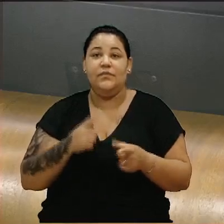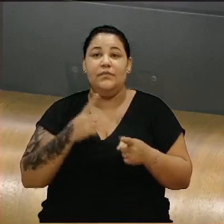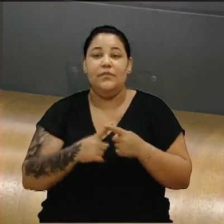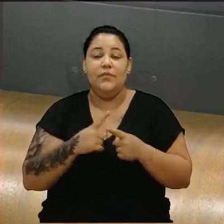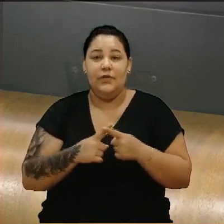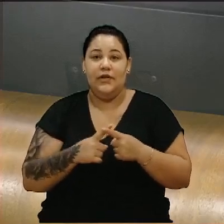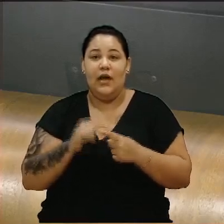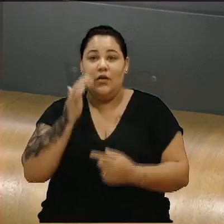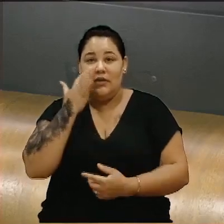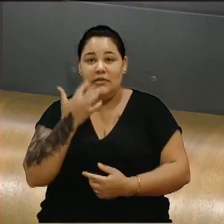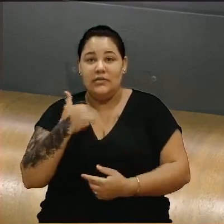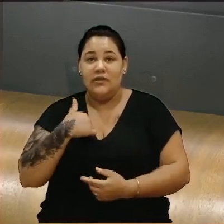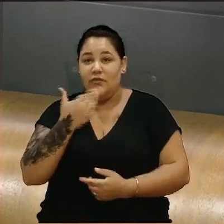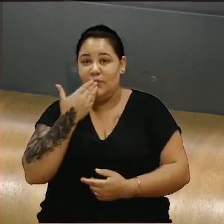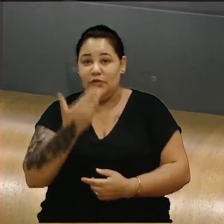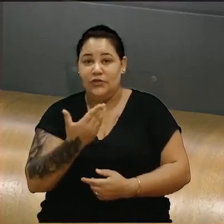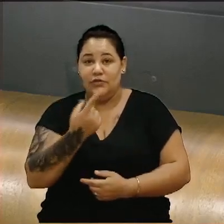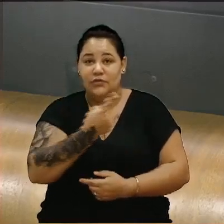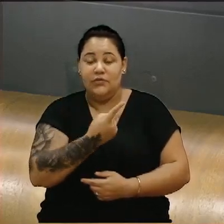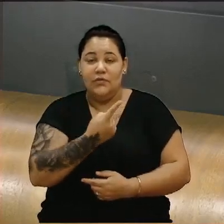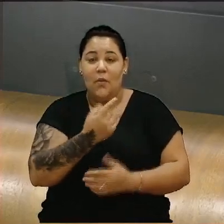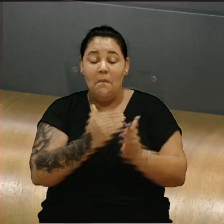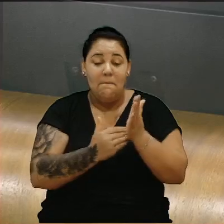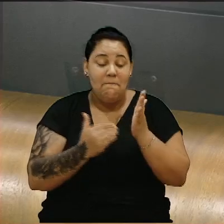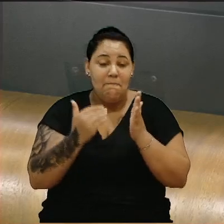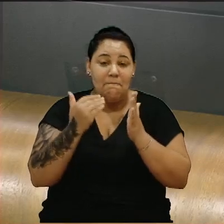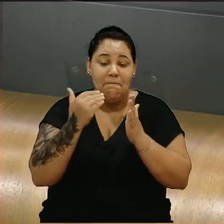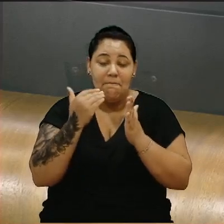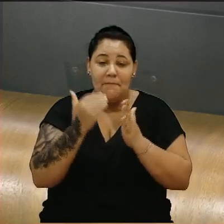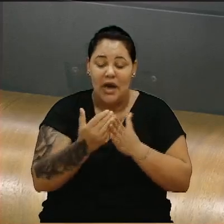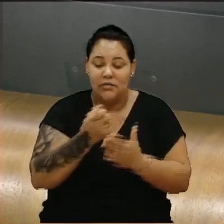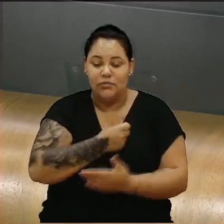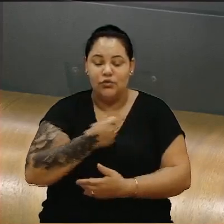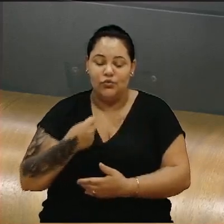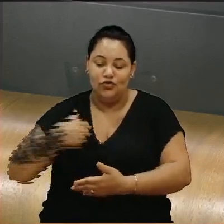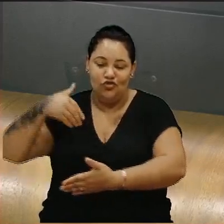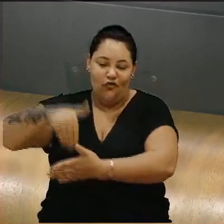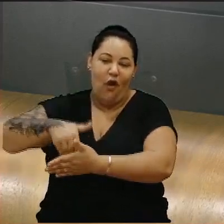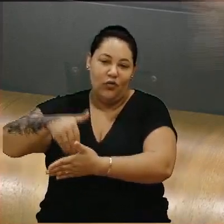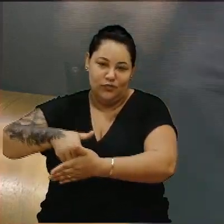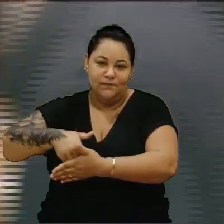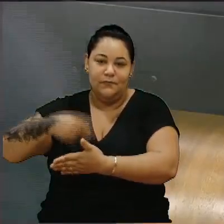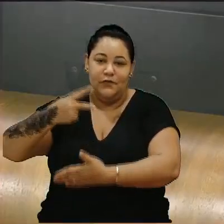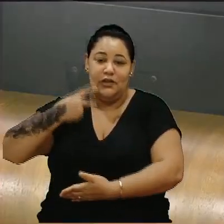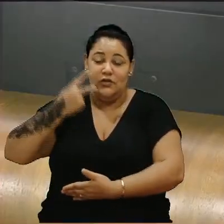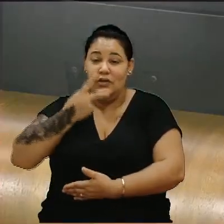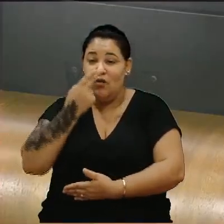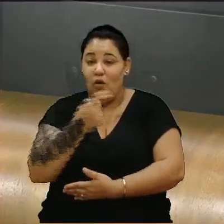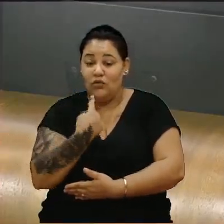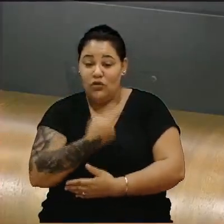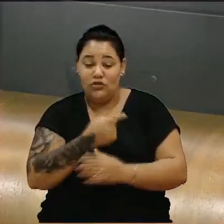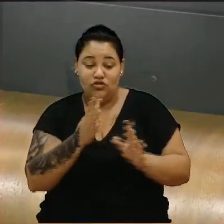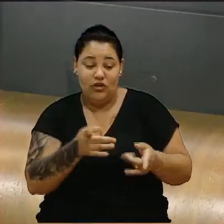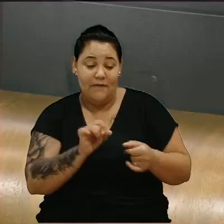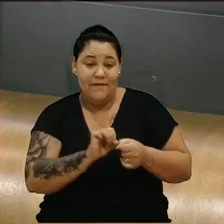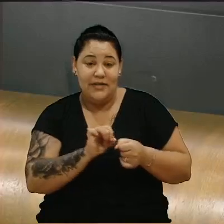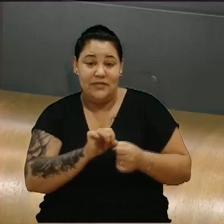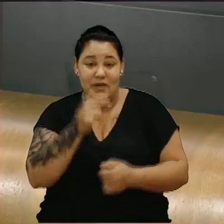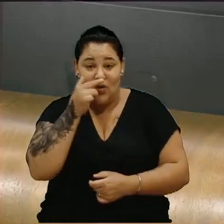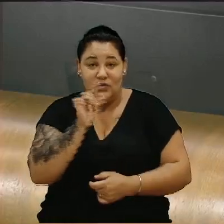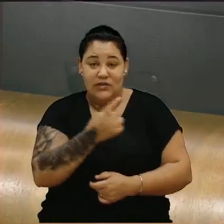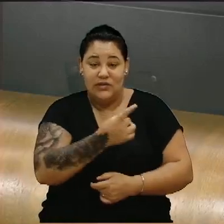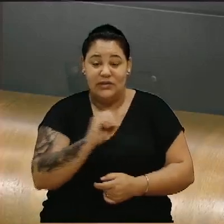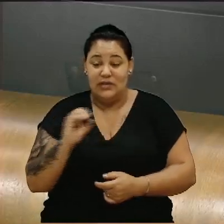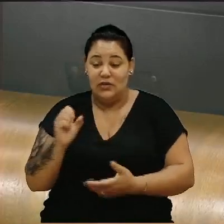e aí eu peço somatória aí do máximo de número de vereadores possíveis, que nem a gente fez para conseguir os 100 novos